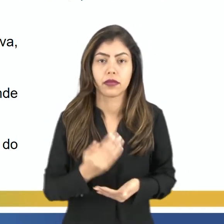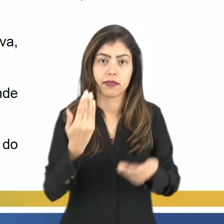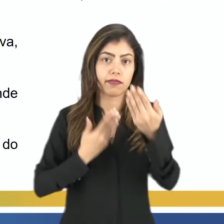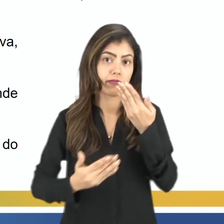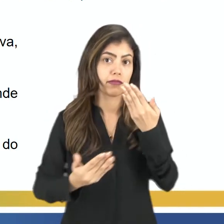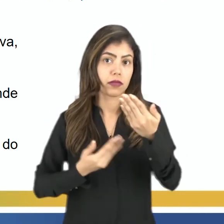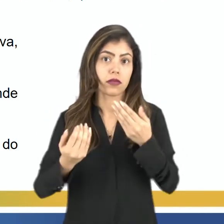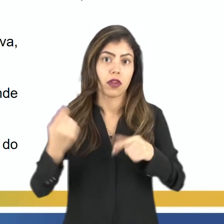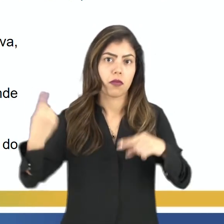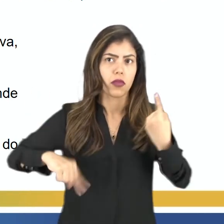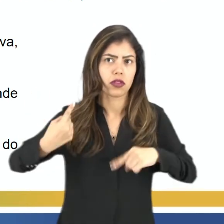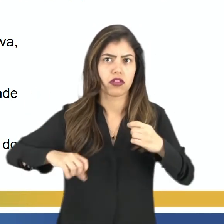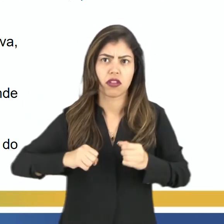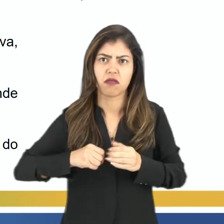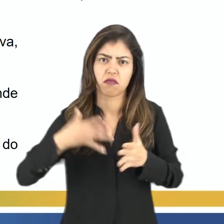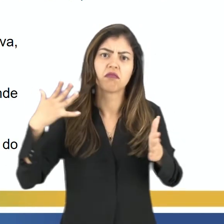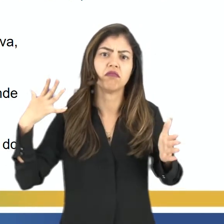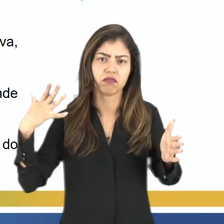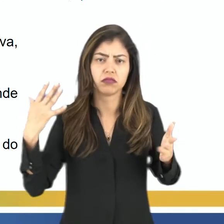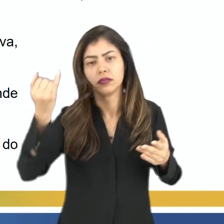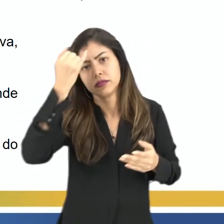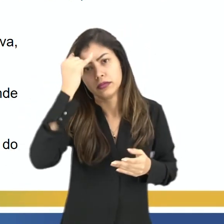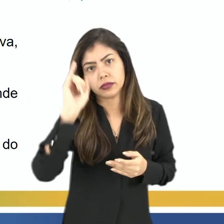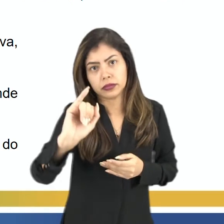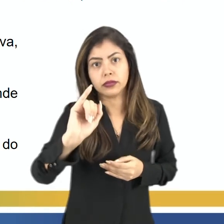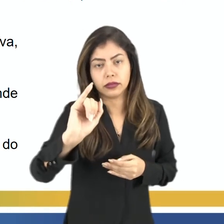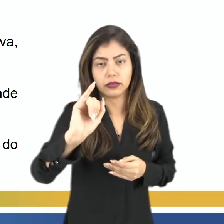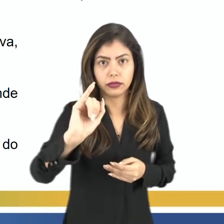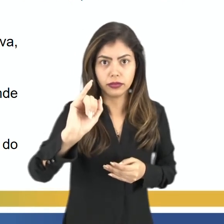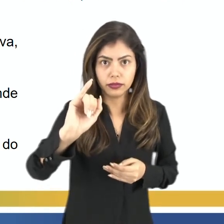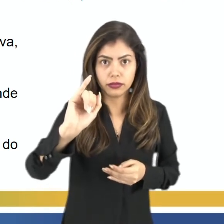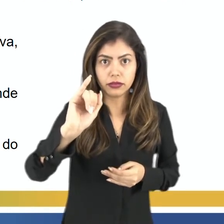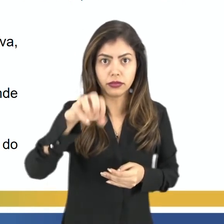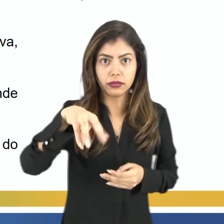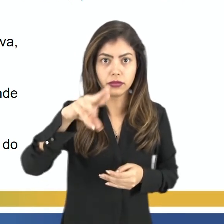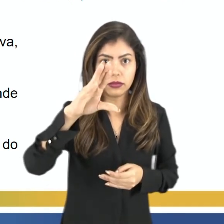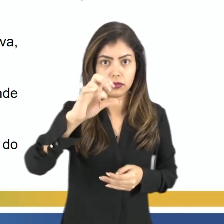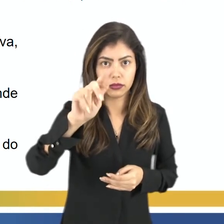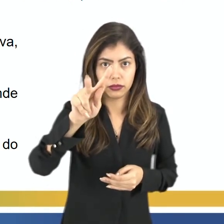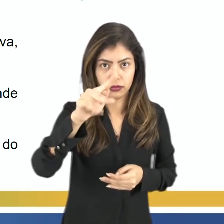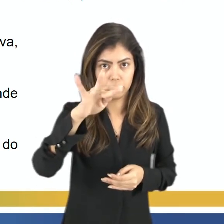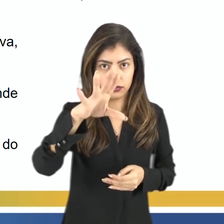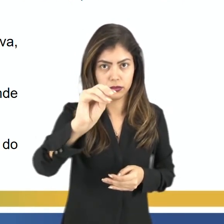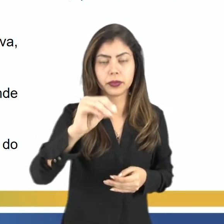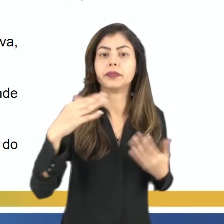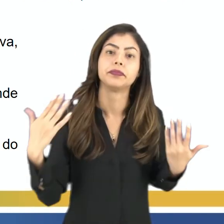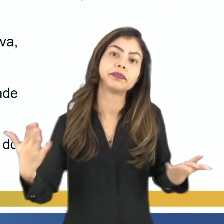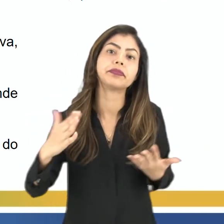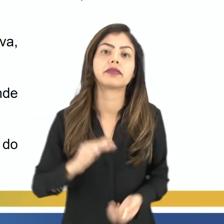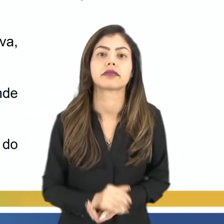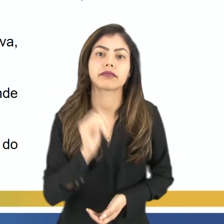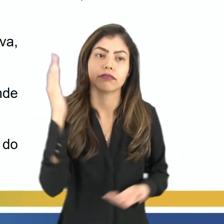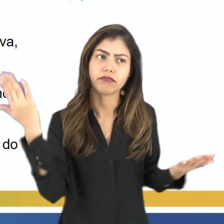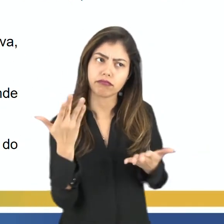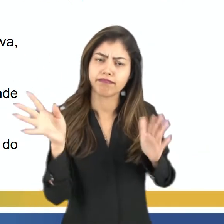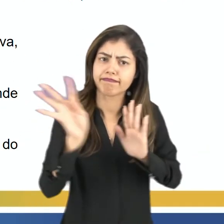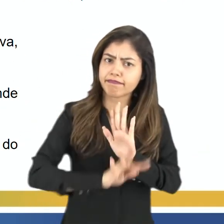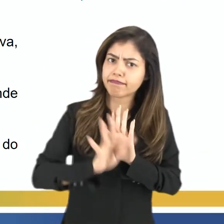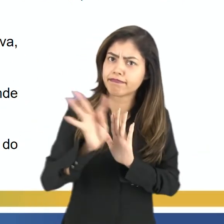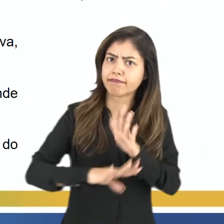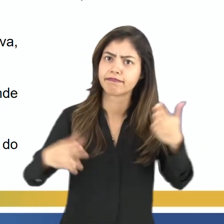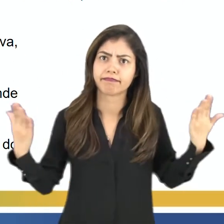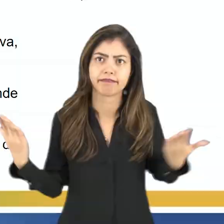a várias políticas, está relacionado à ideia ainda de um machismo, tá? Existe até um texto